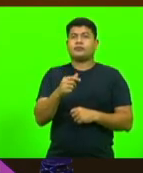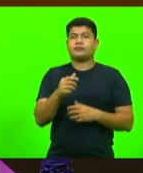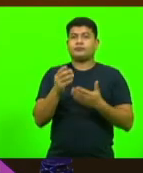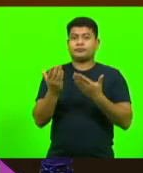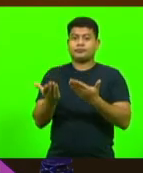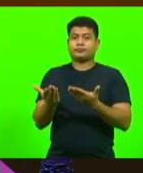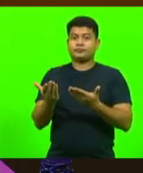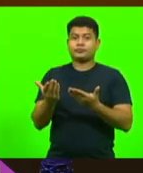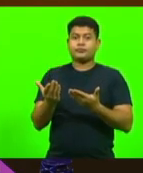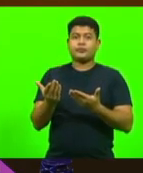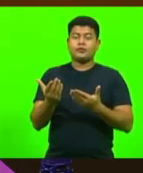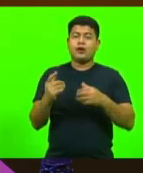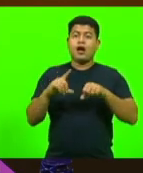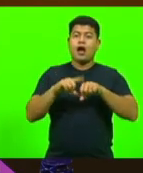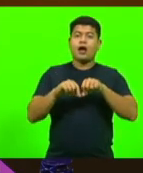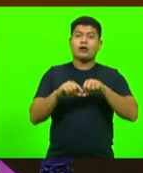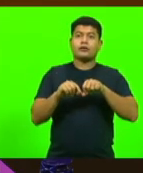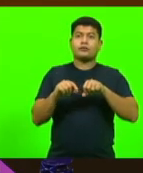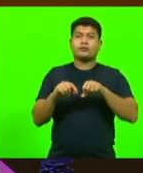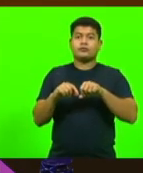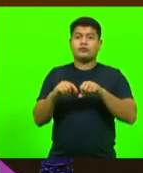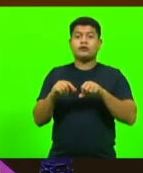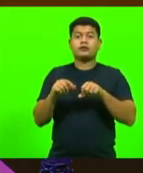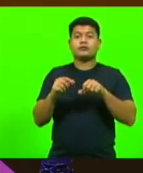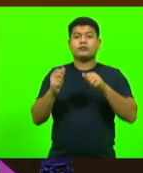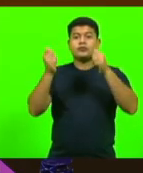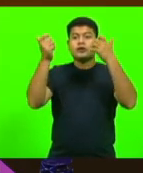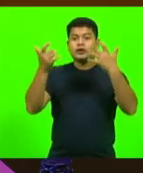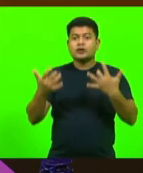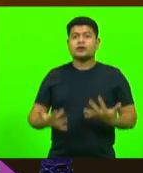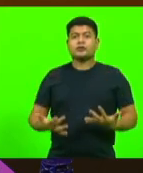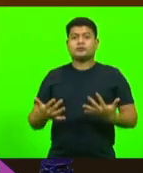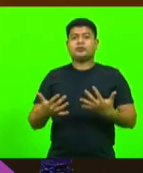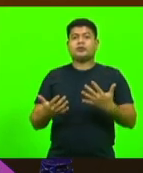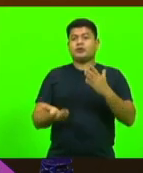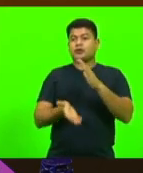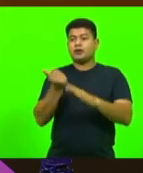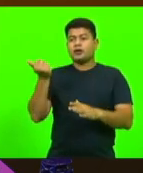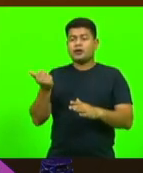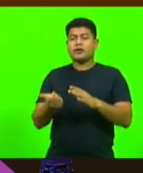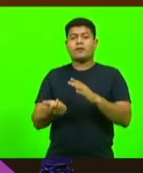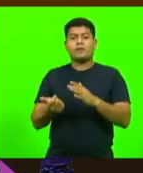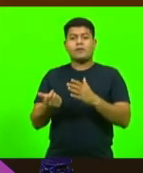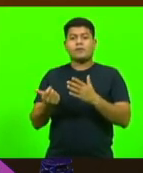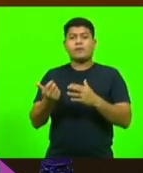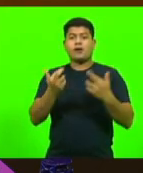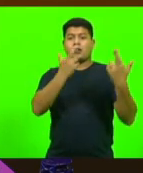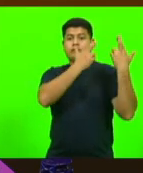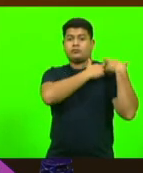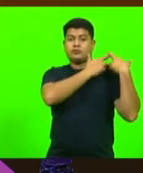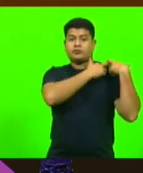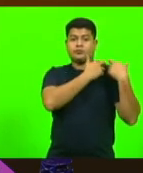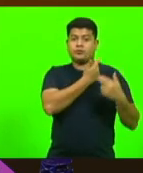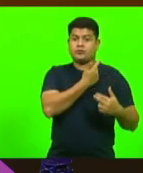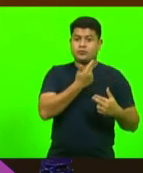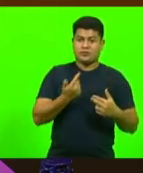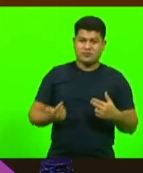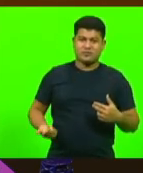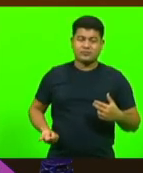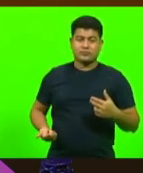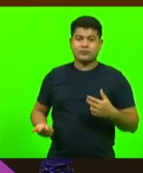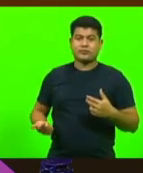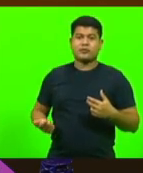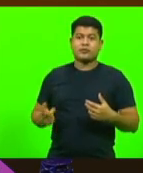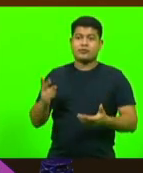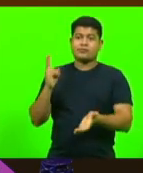usa os artigos que digamos assim materializam essa questão da retirada do dever do Estado se mantém então aí a gente